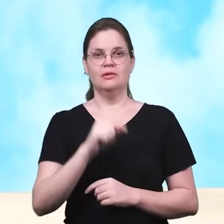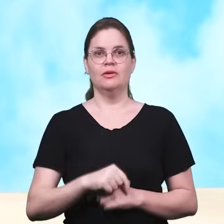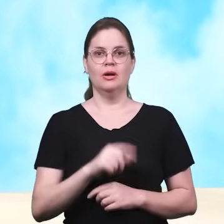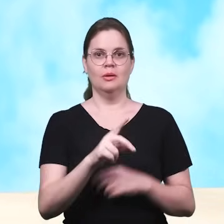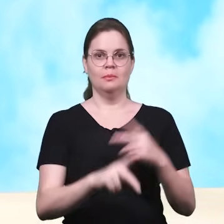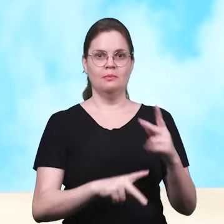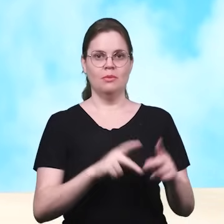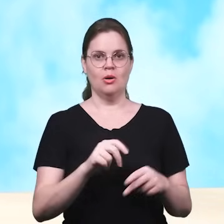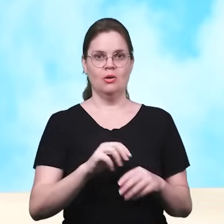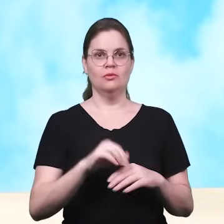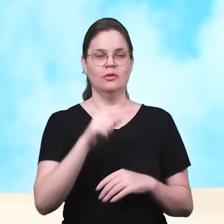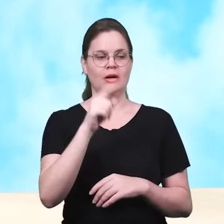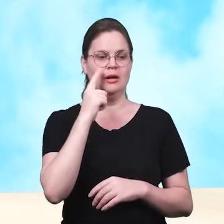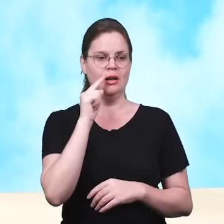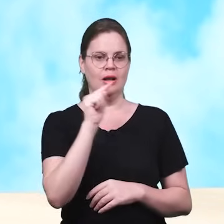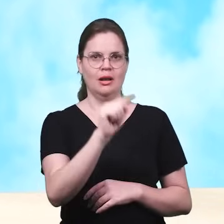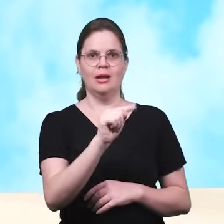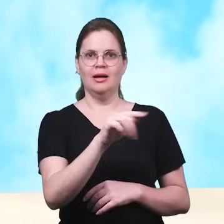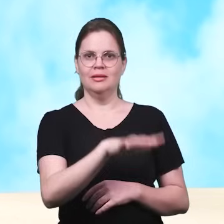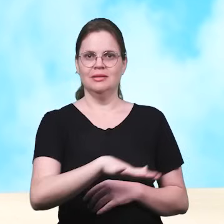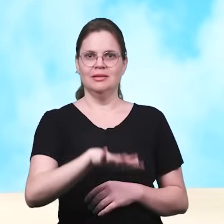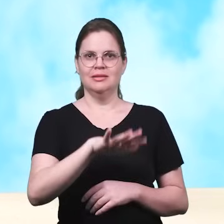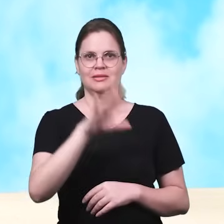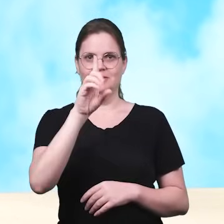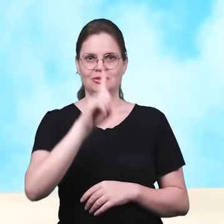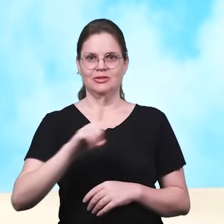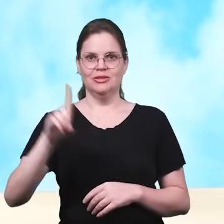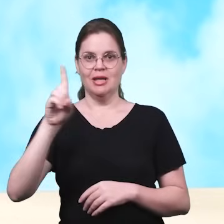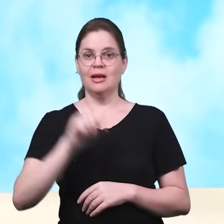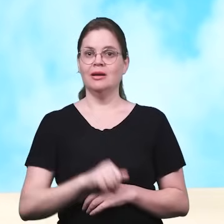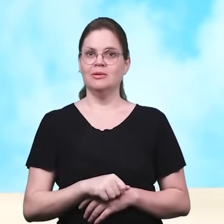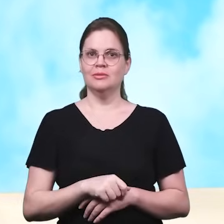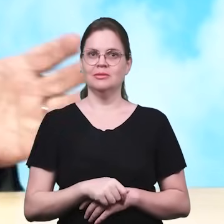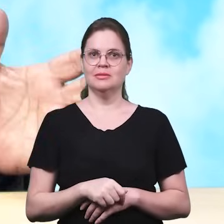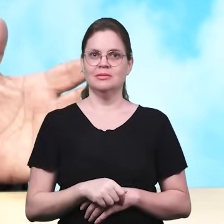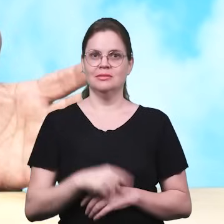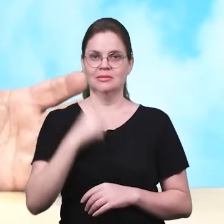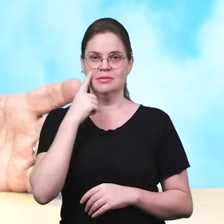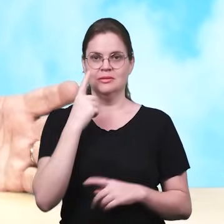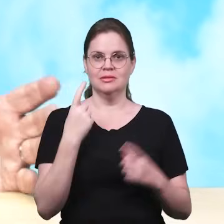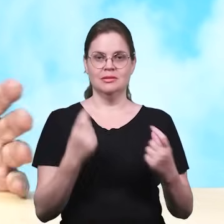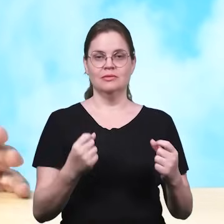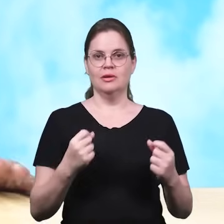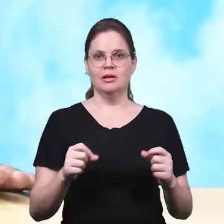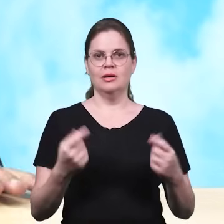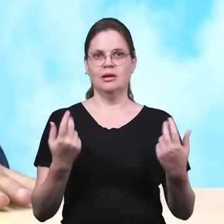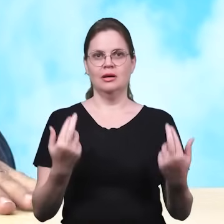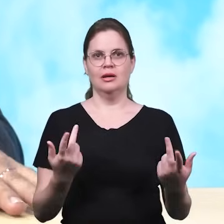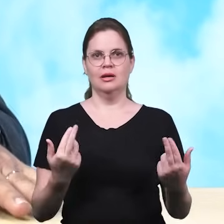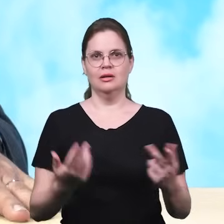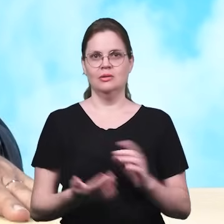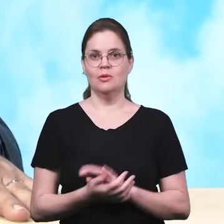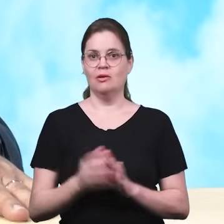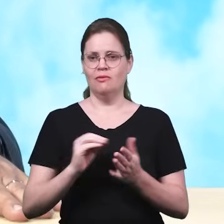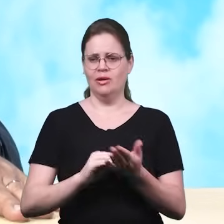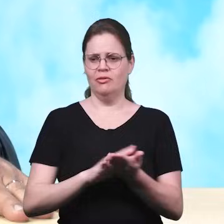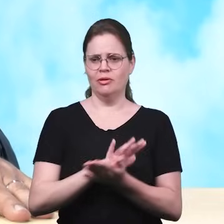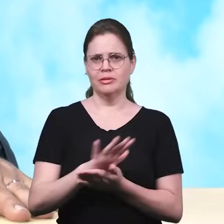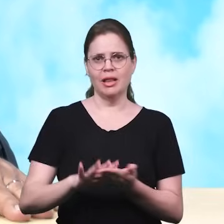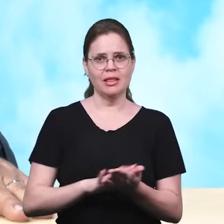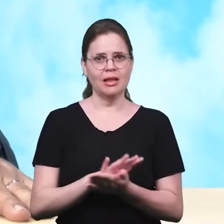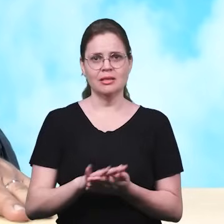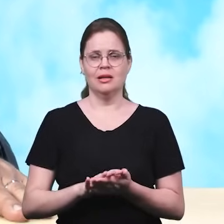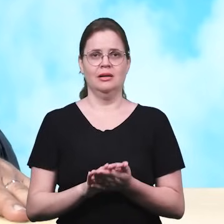Éden. Depois que você come isso, eu vou ter esse alimento todo dia? É o Jardim do Éden. Senhor, o Senhor não vai deixar faltar nem hoje nem